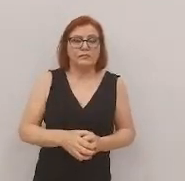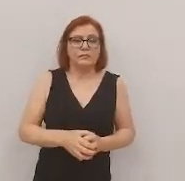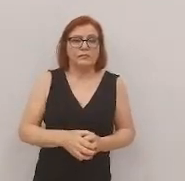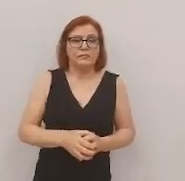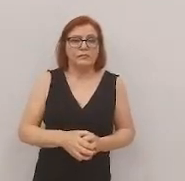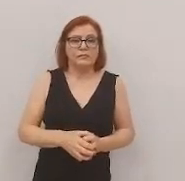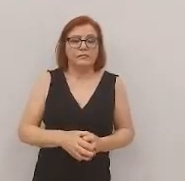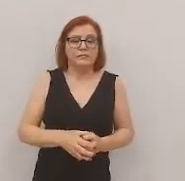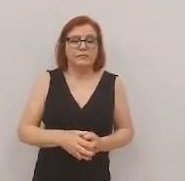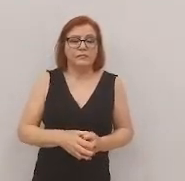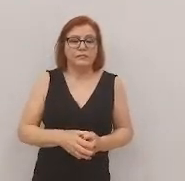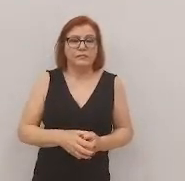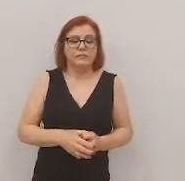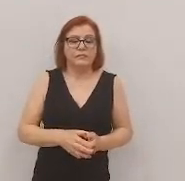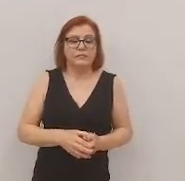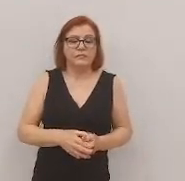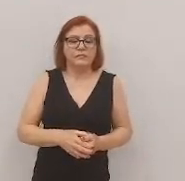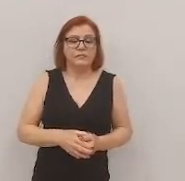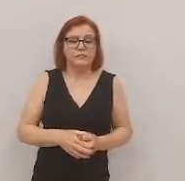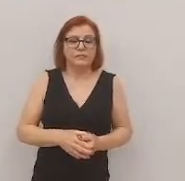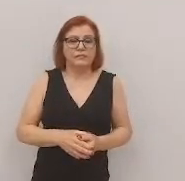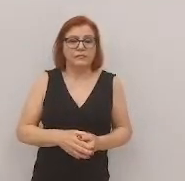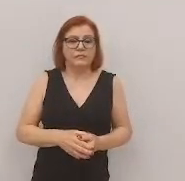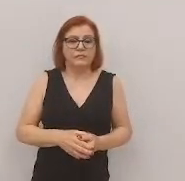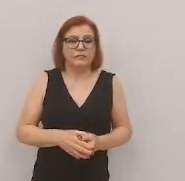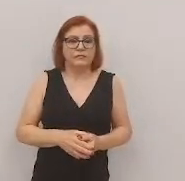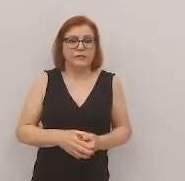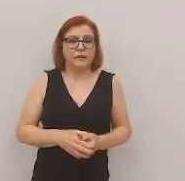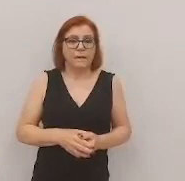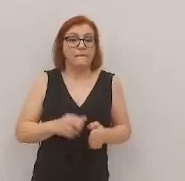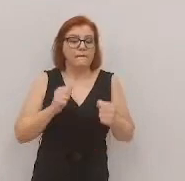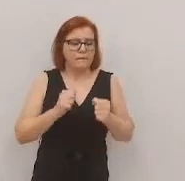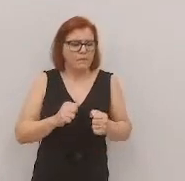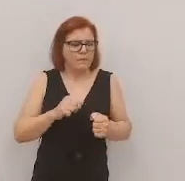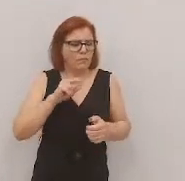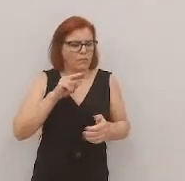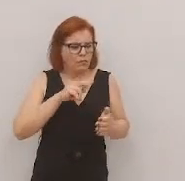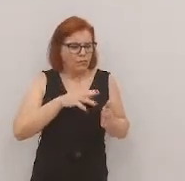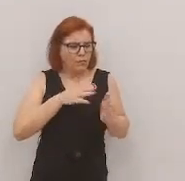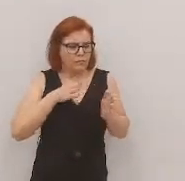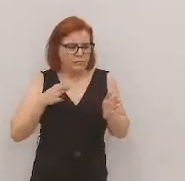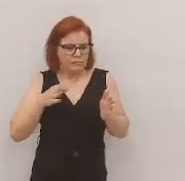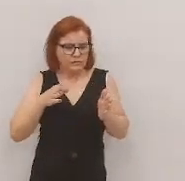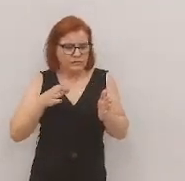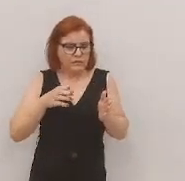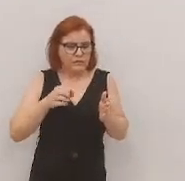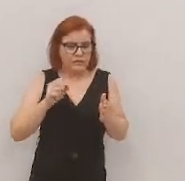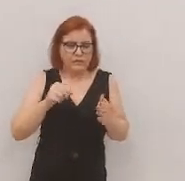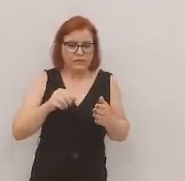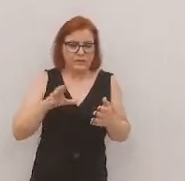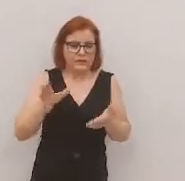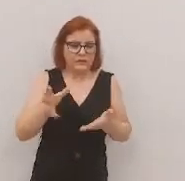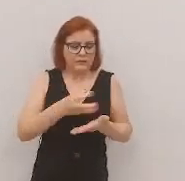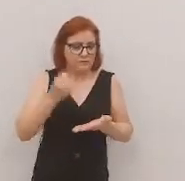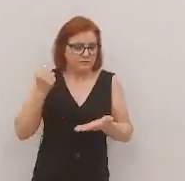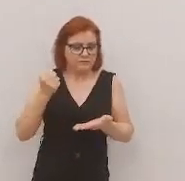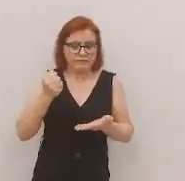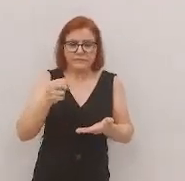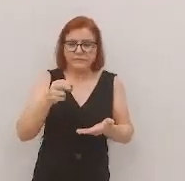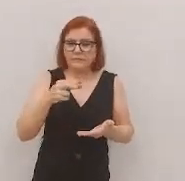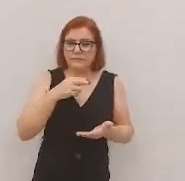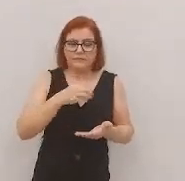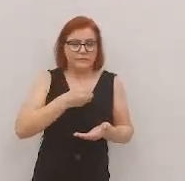Olha, vai até aqui, não tire a vida dele, faça isso, faça aquilo, enfim.